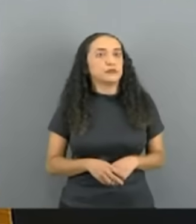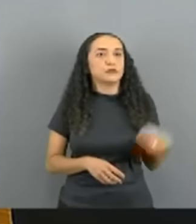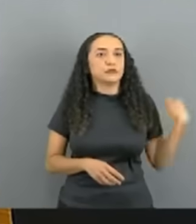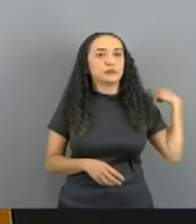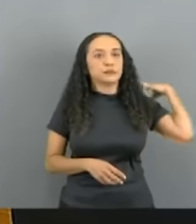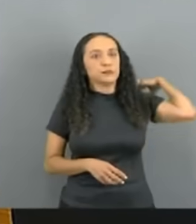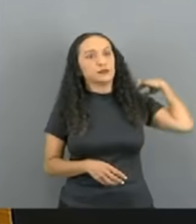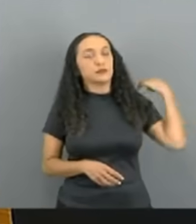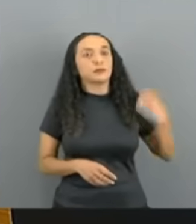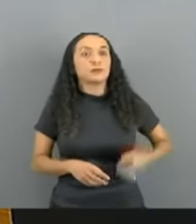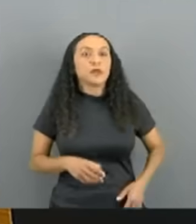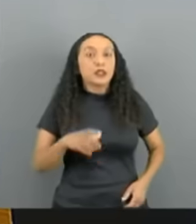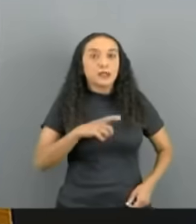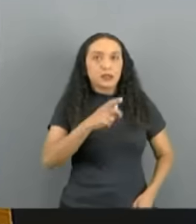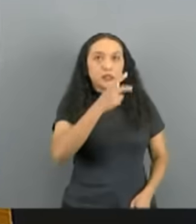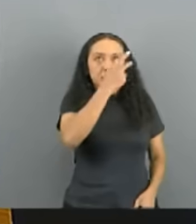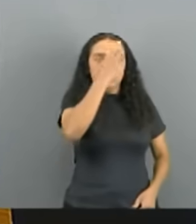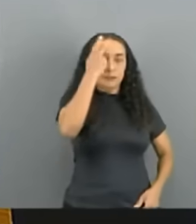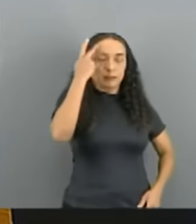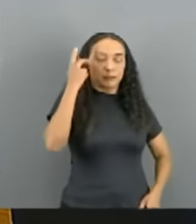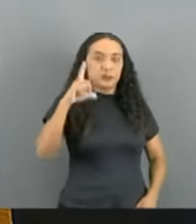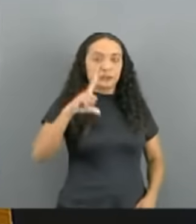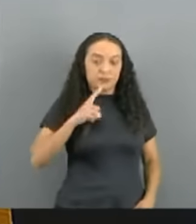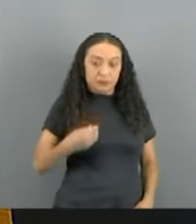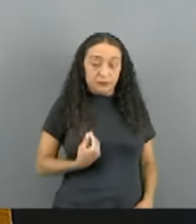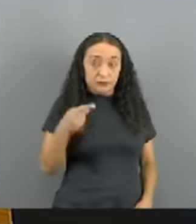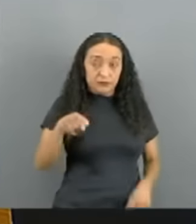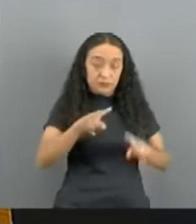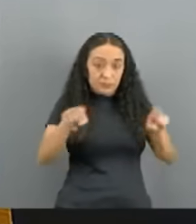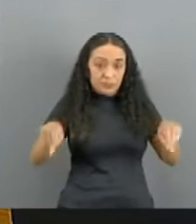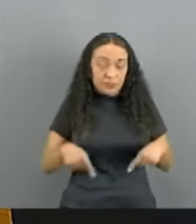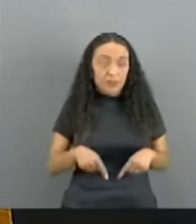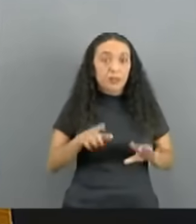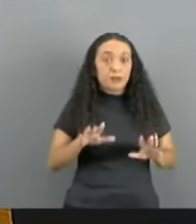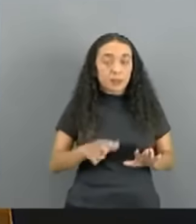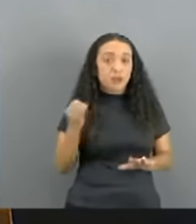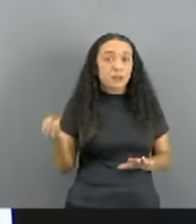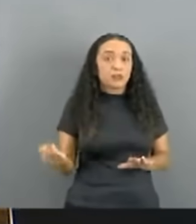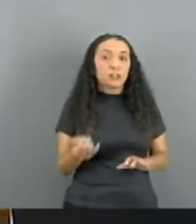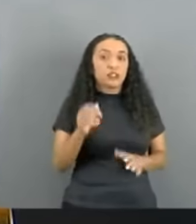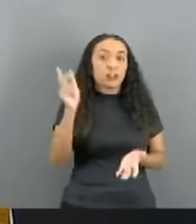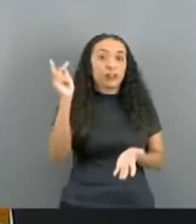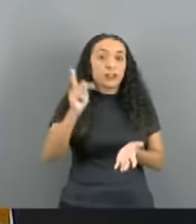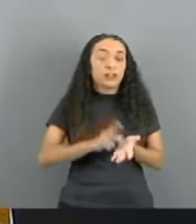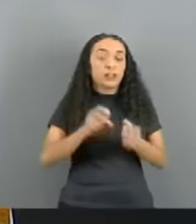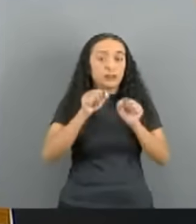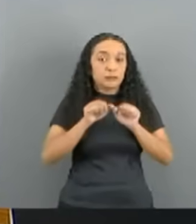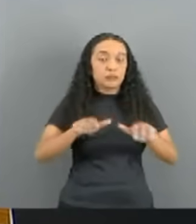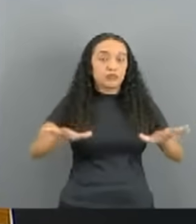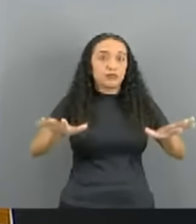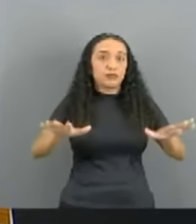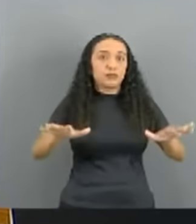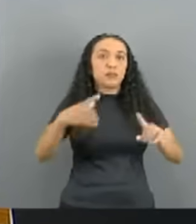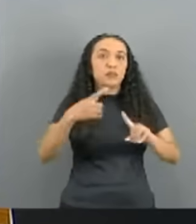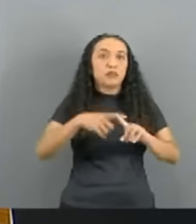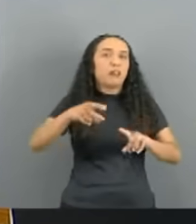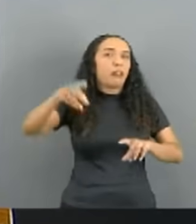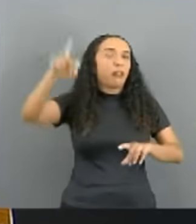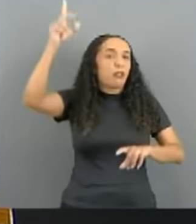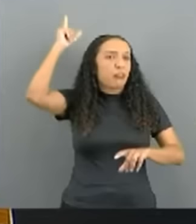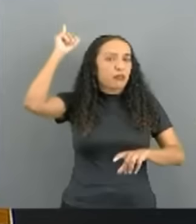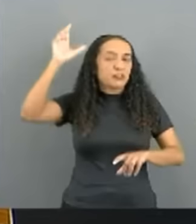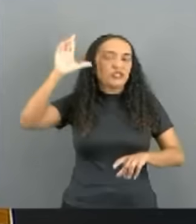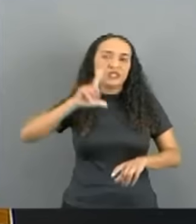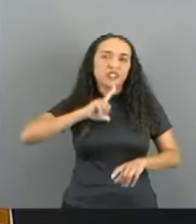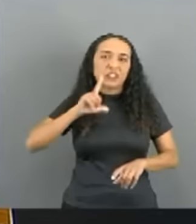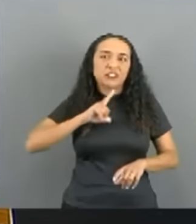Muitos estão nessa sala, inclusive. Importante que a verdade venha à tona, porque a coisa parece que lá de trás já existia má